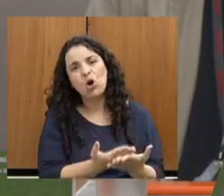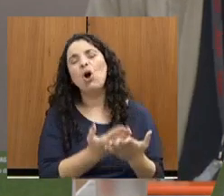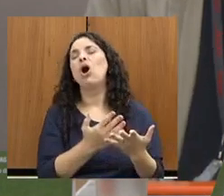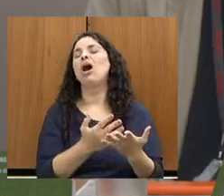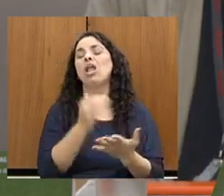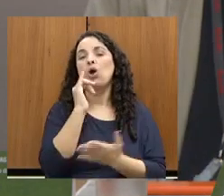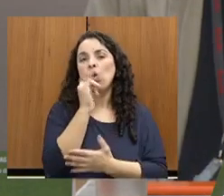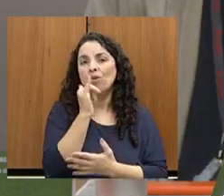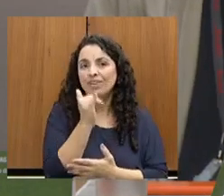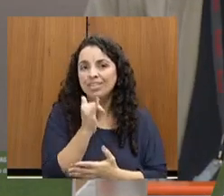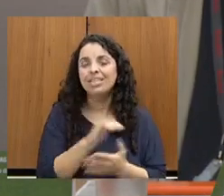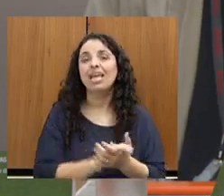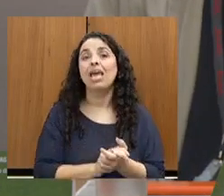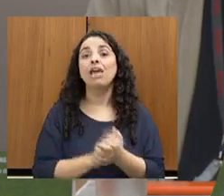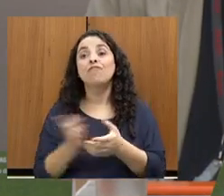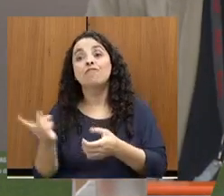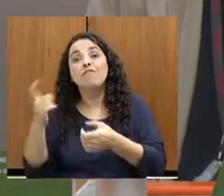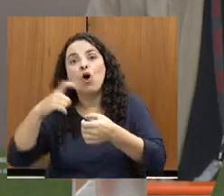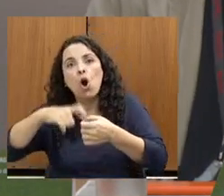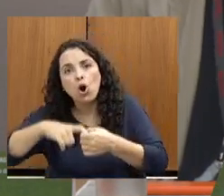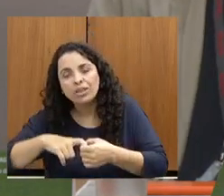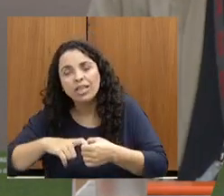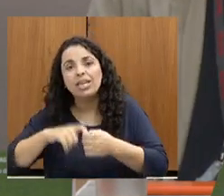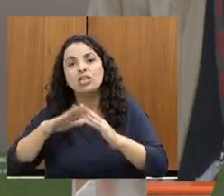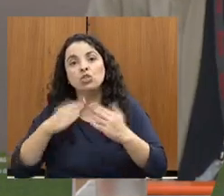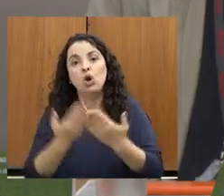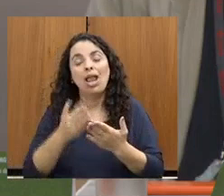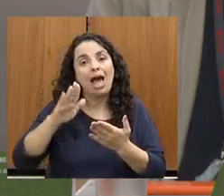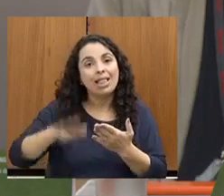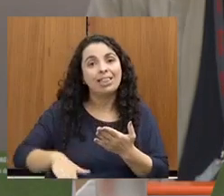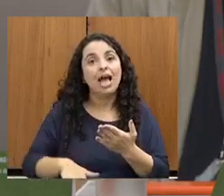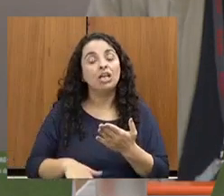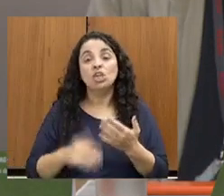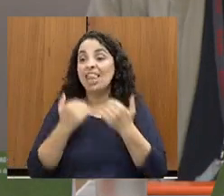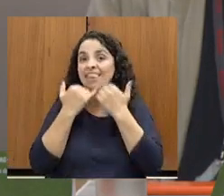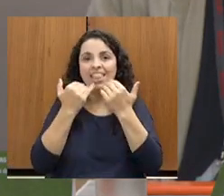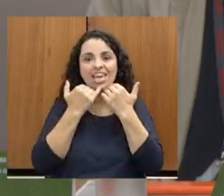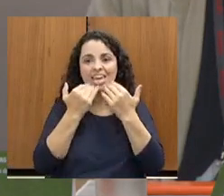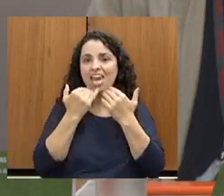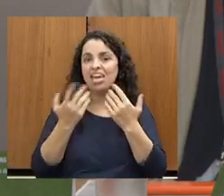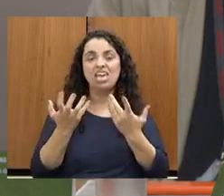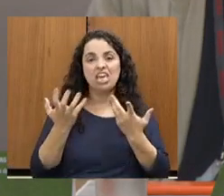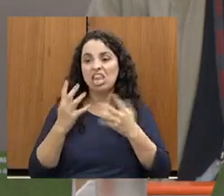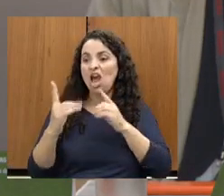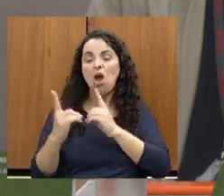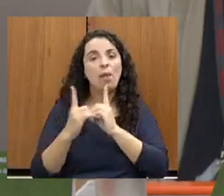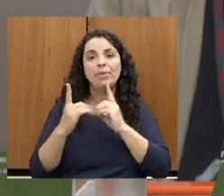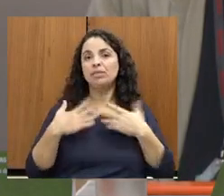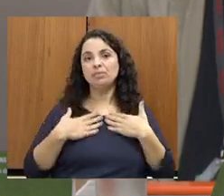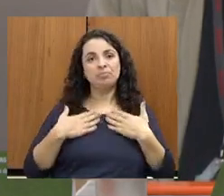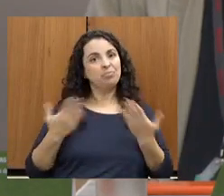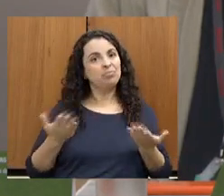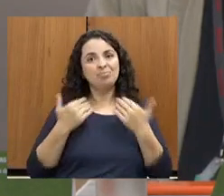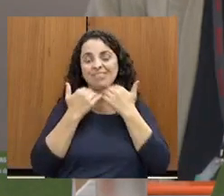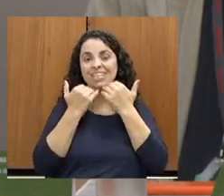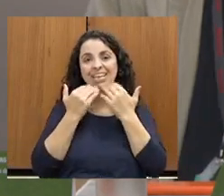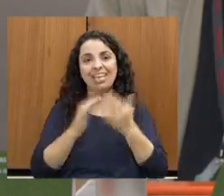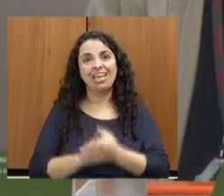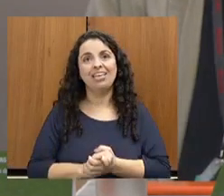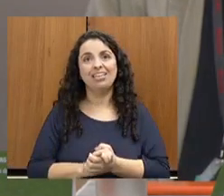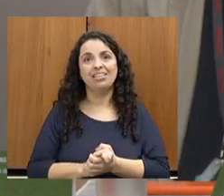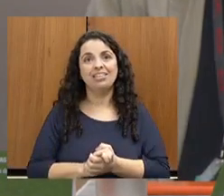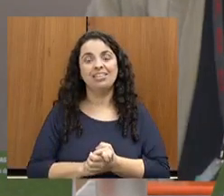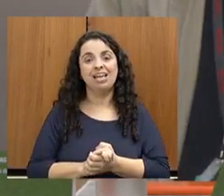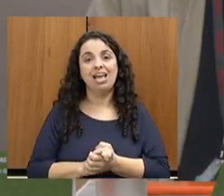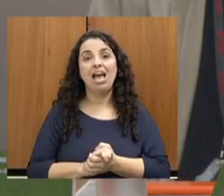após o almoço e ninguém queria me receber. E eu, muito nervosa, falo com a secretária, senhora, me desculpe, mas avise a direção que eu vou